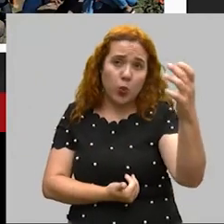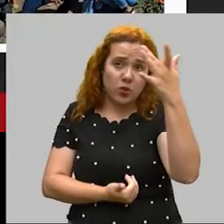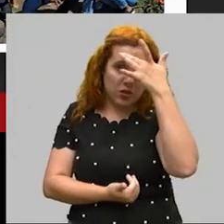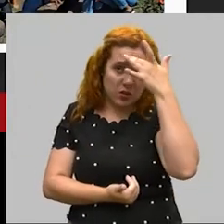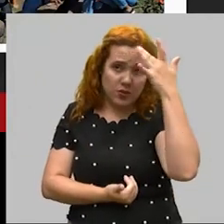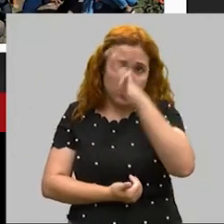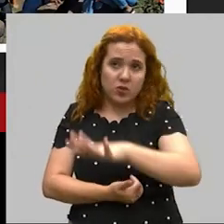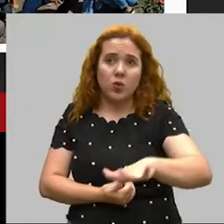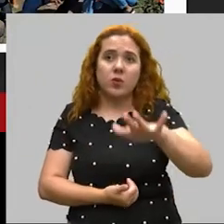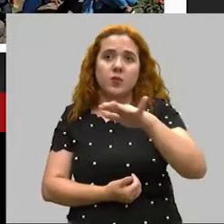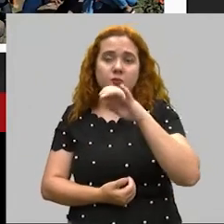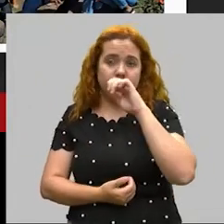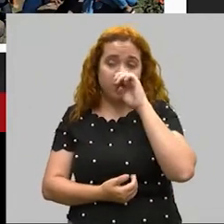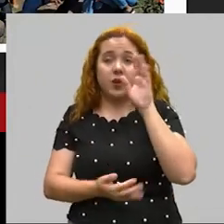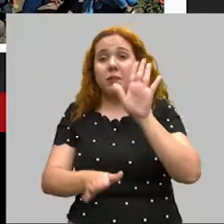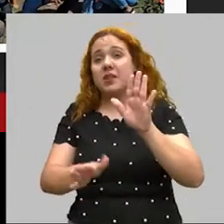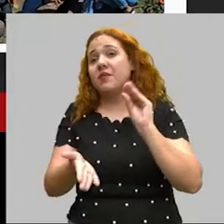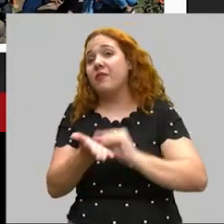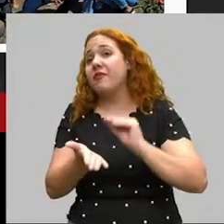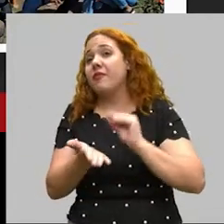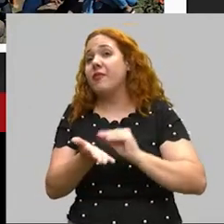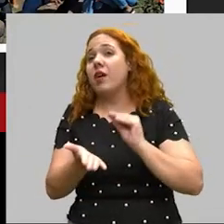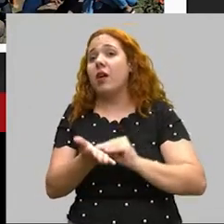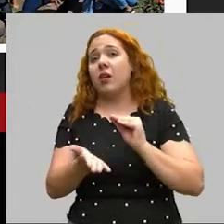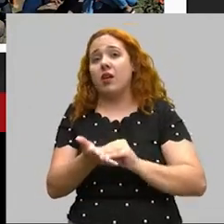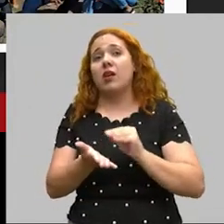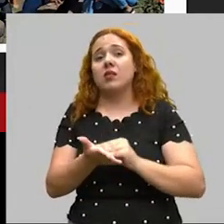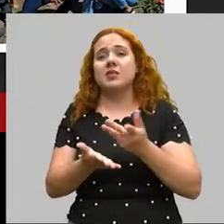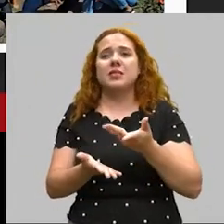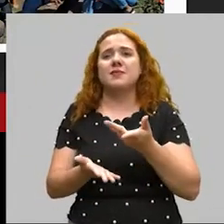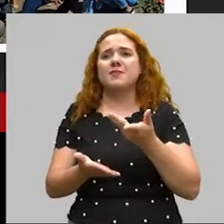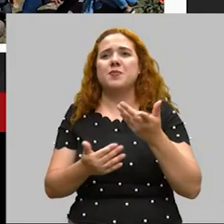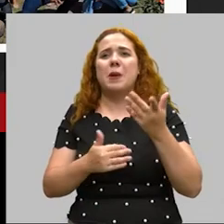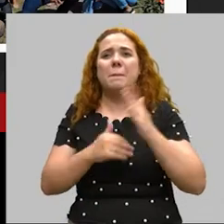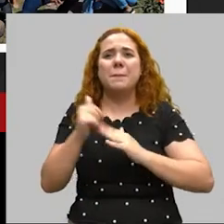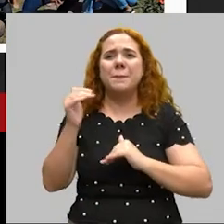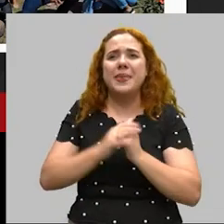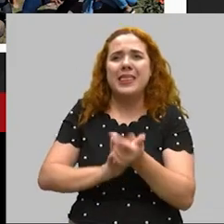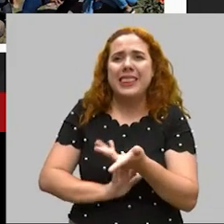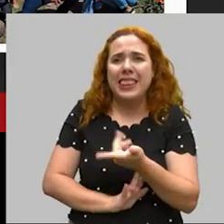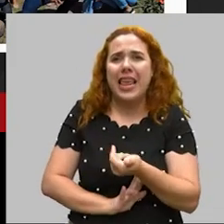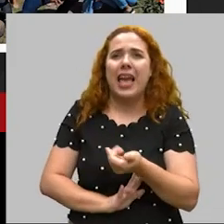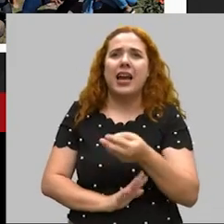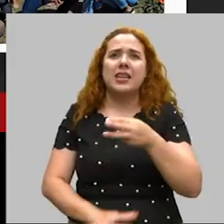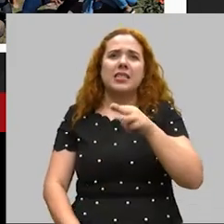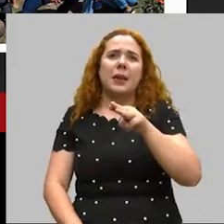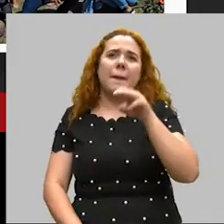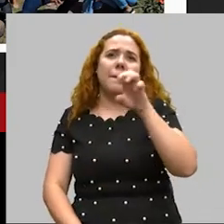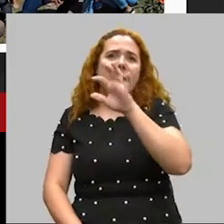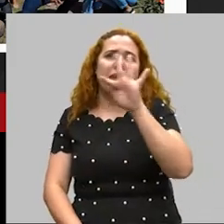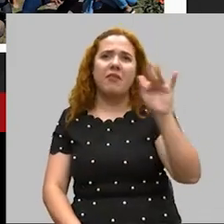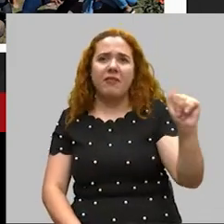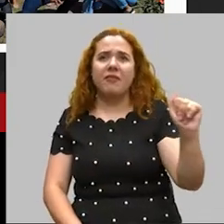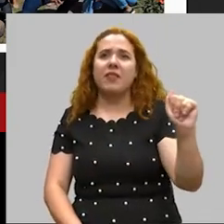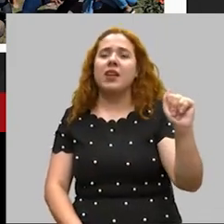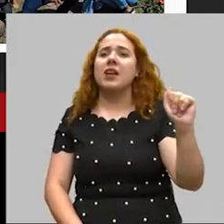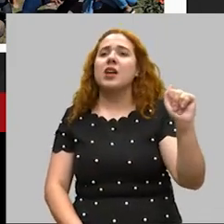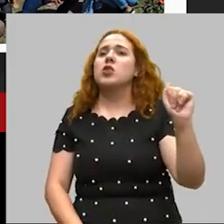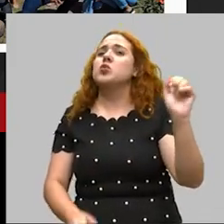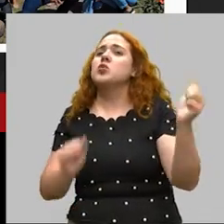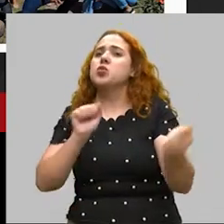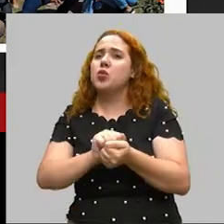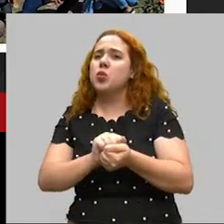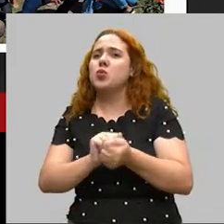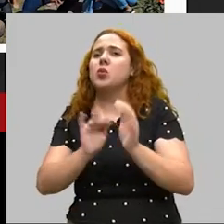percebe realmente que falta ainda um pouco de articulação da mefa com as escolas pra gente realmente eh ter um maior alcance desse